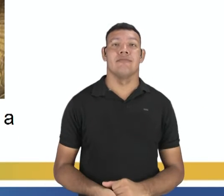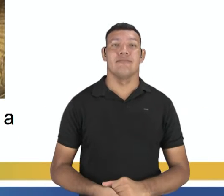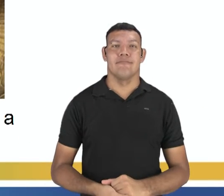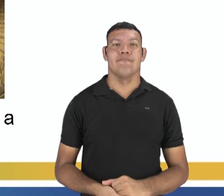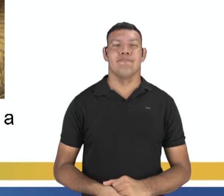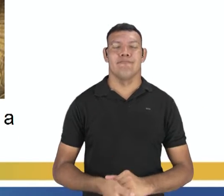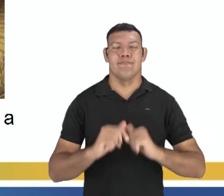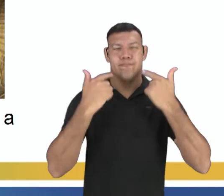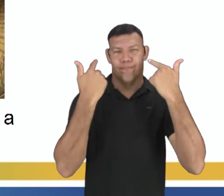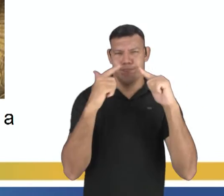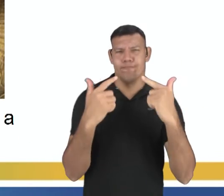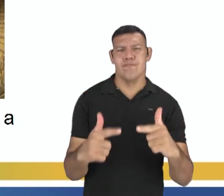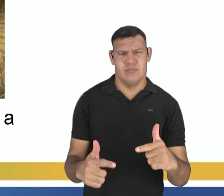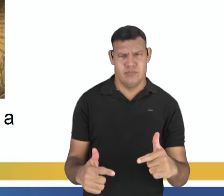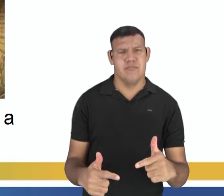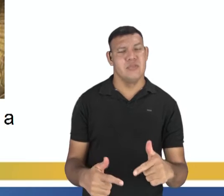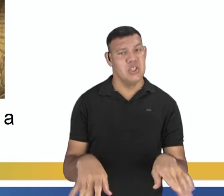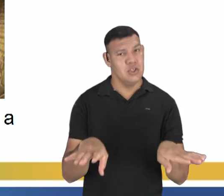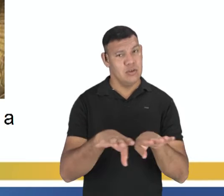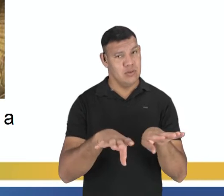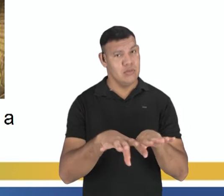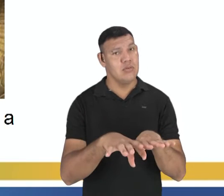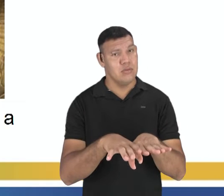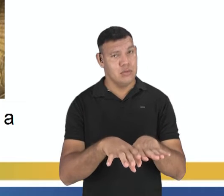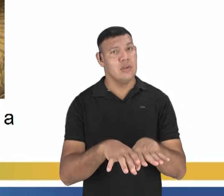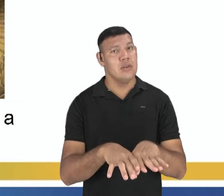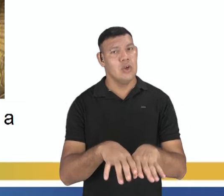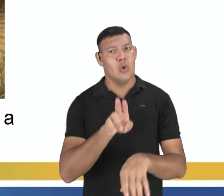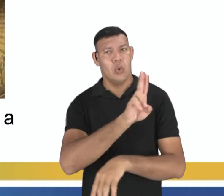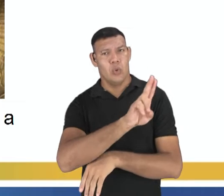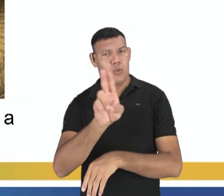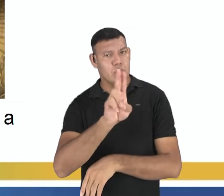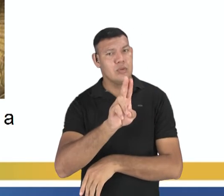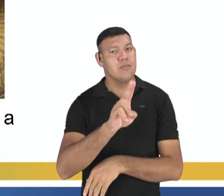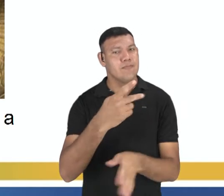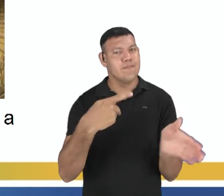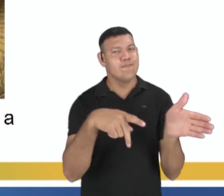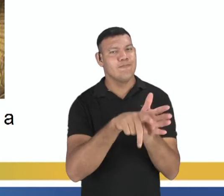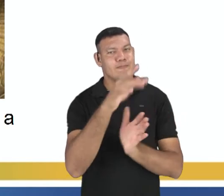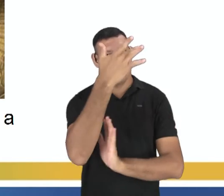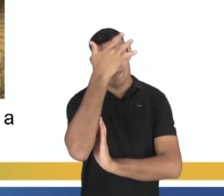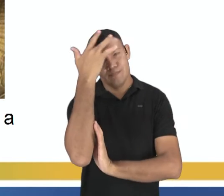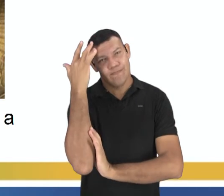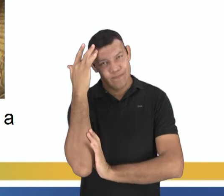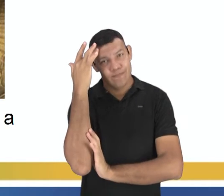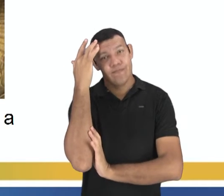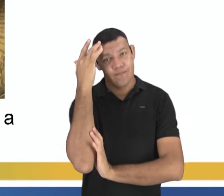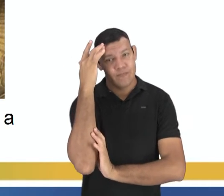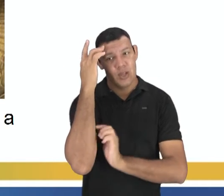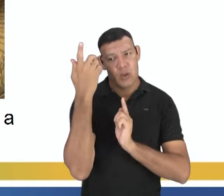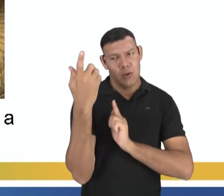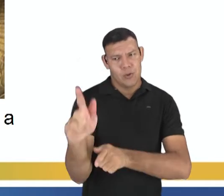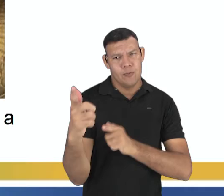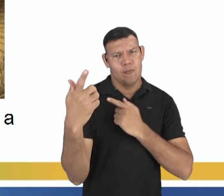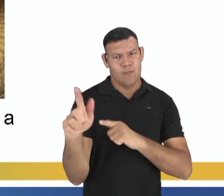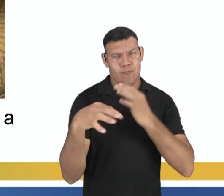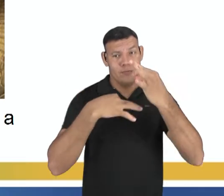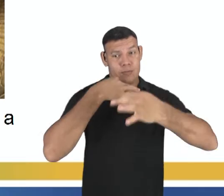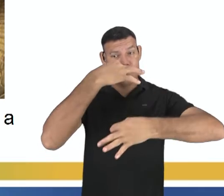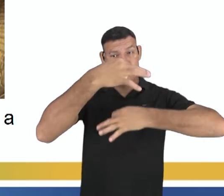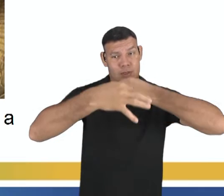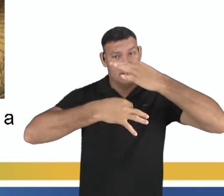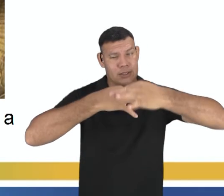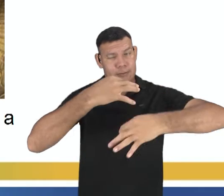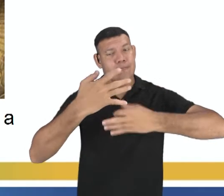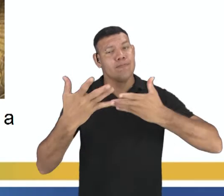trazer uma linguagem ofensiva e também vai trazer o nome da pessoa a qual ele está